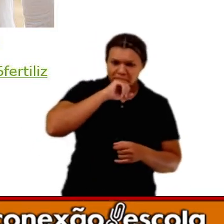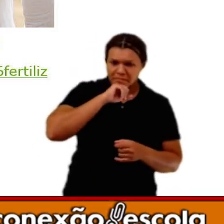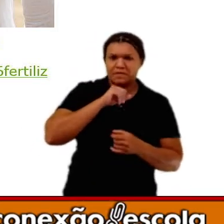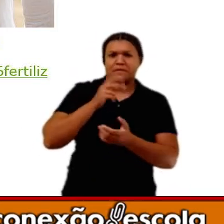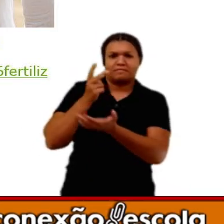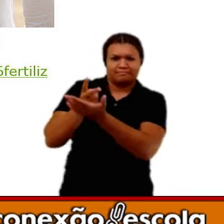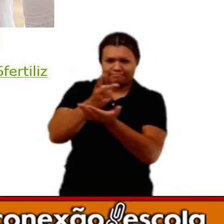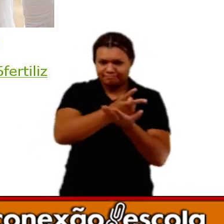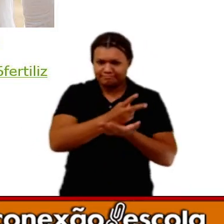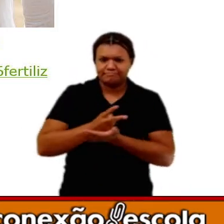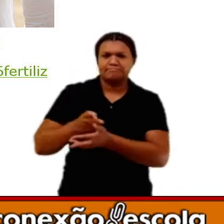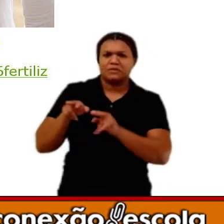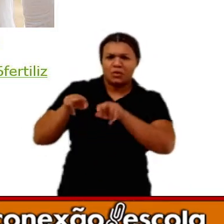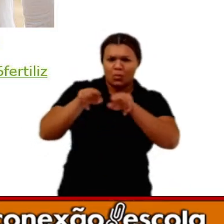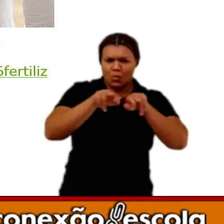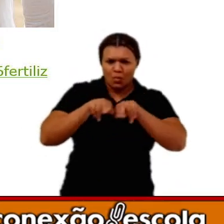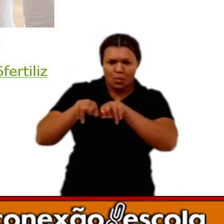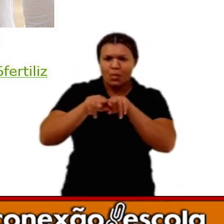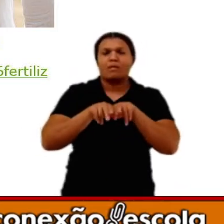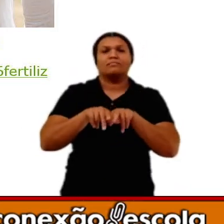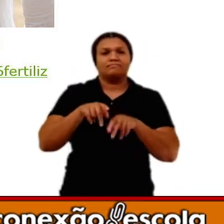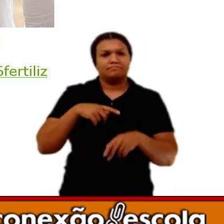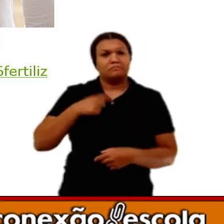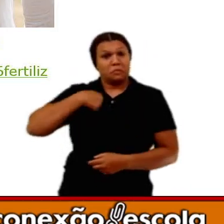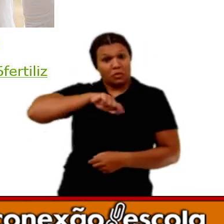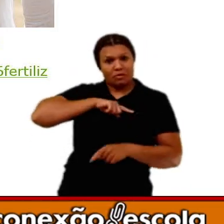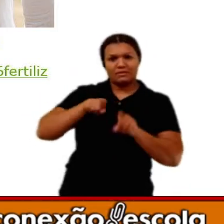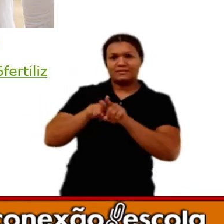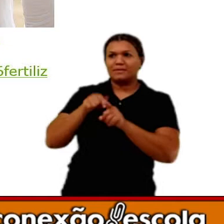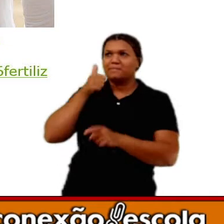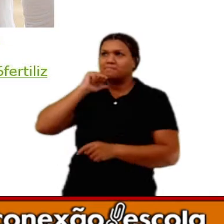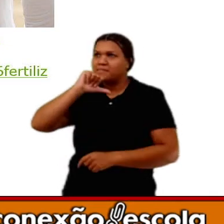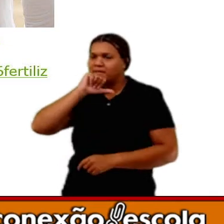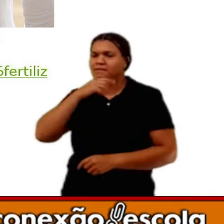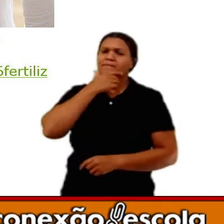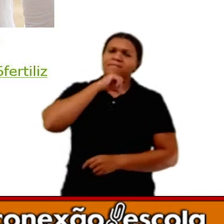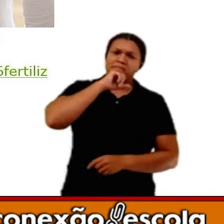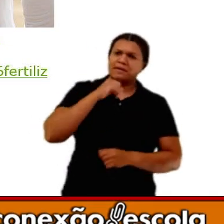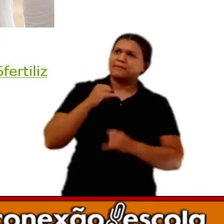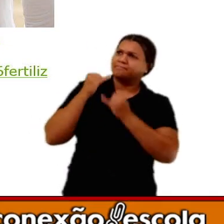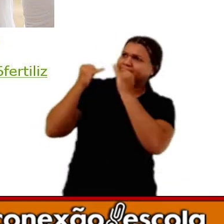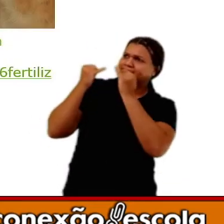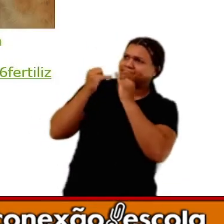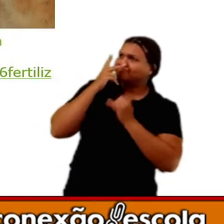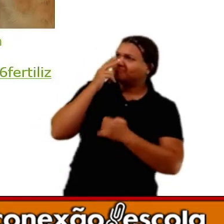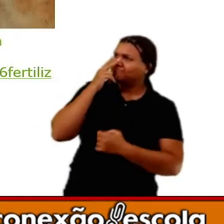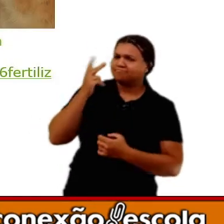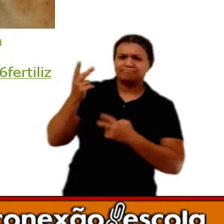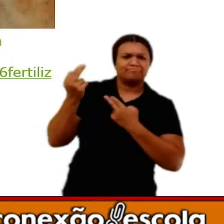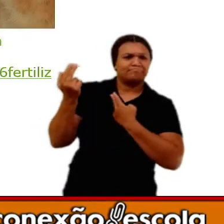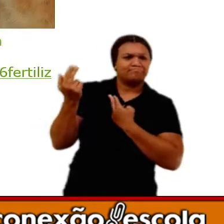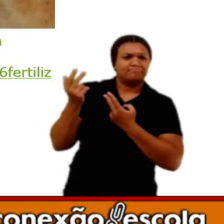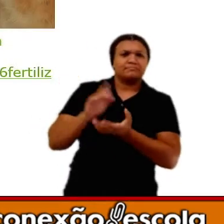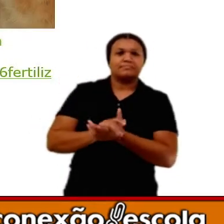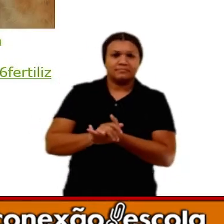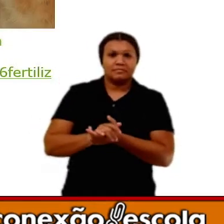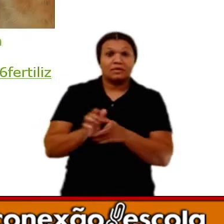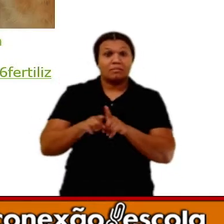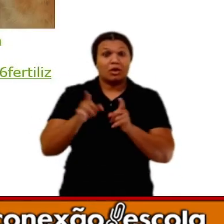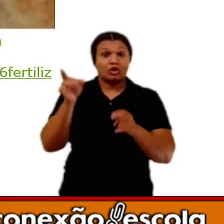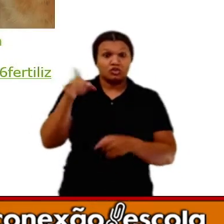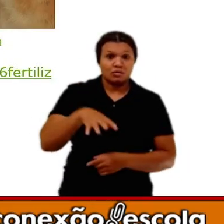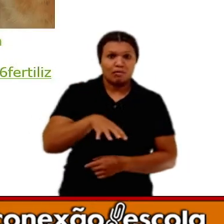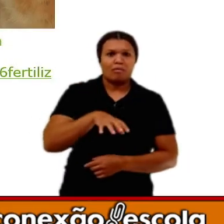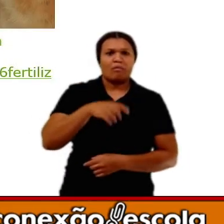nós tendemos a ser parecidos com os nossos pais. Só que isso, pessoal, não acontece somente na espécie